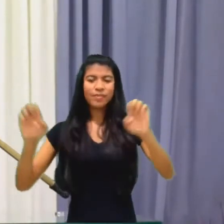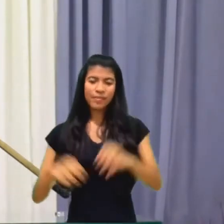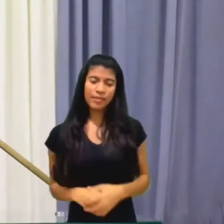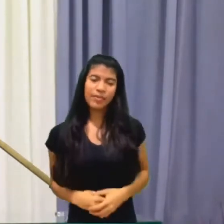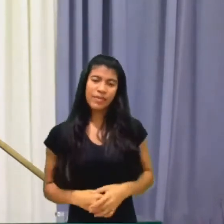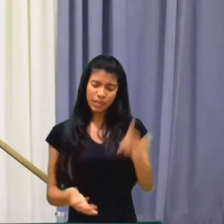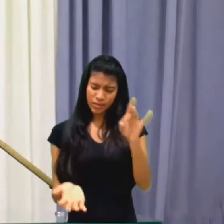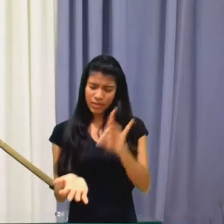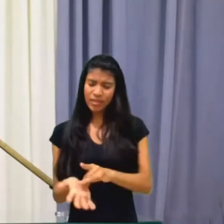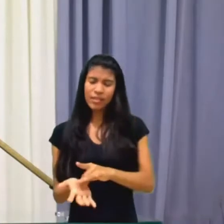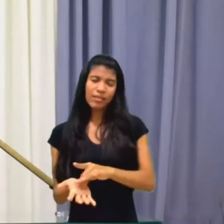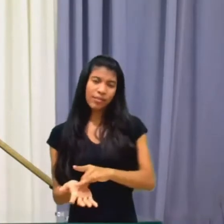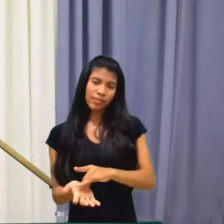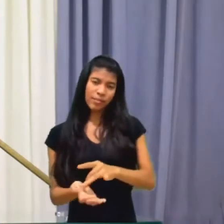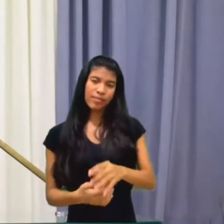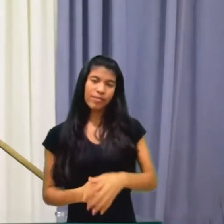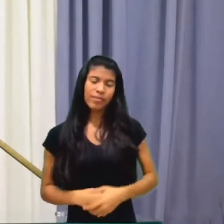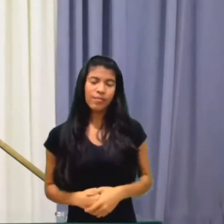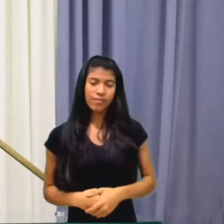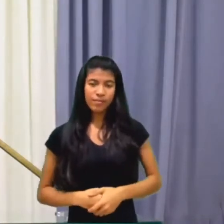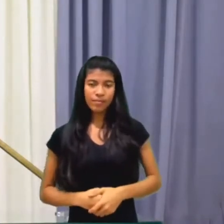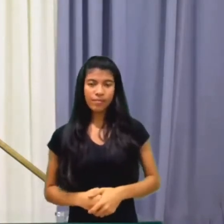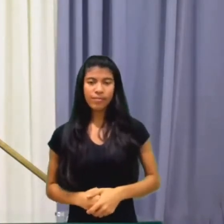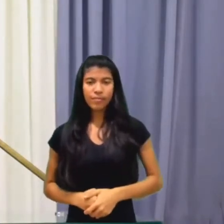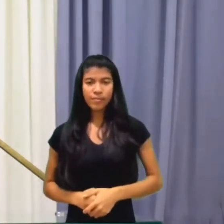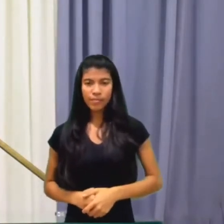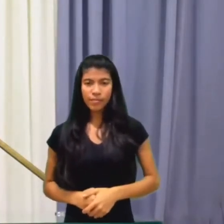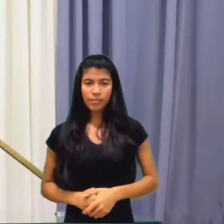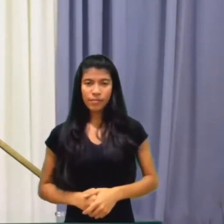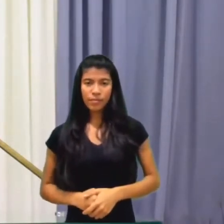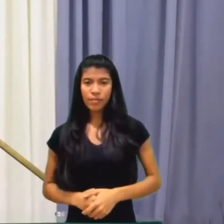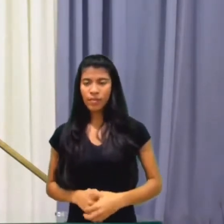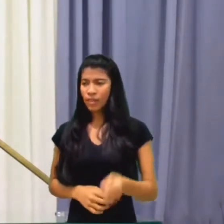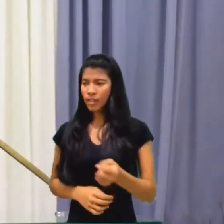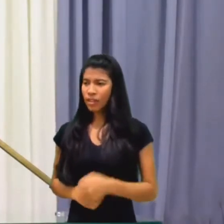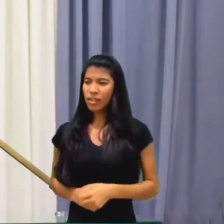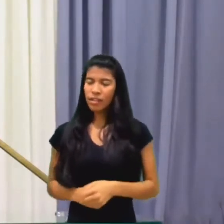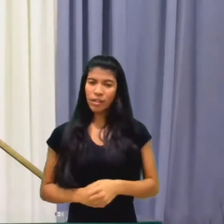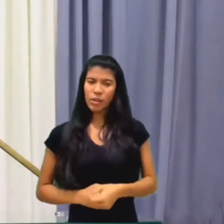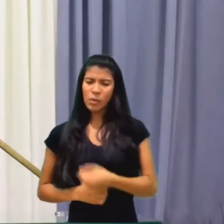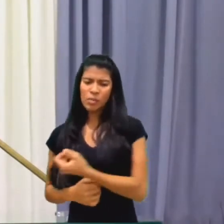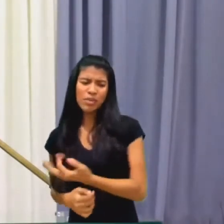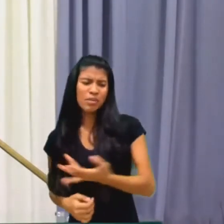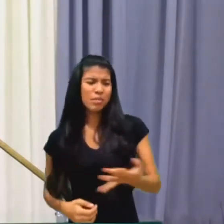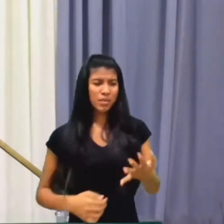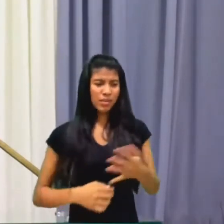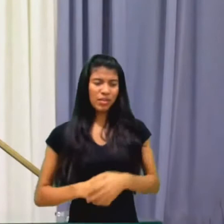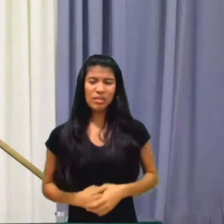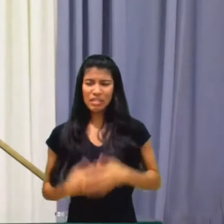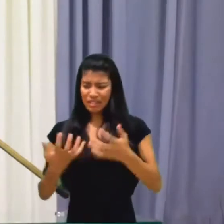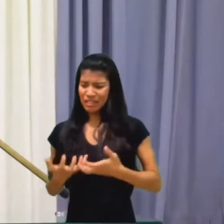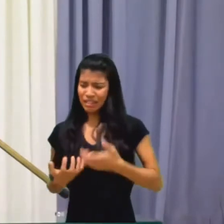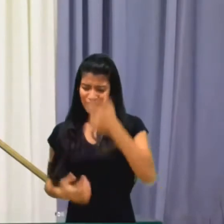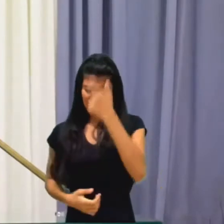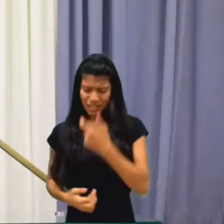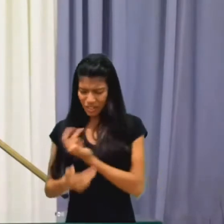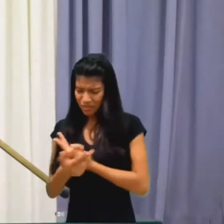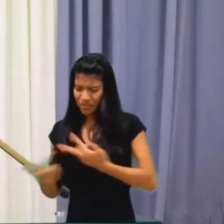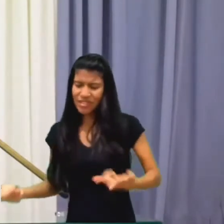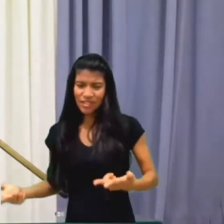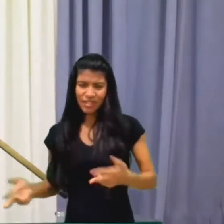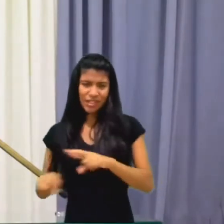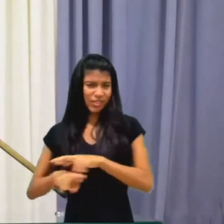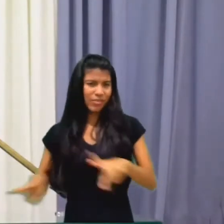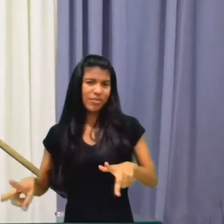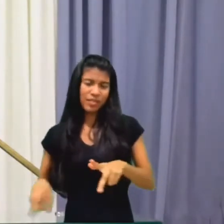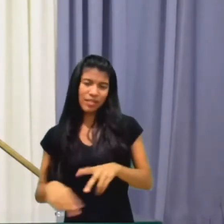voltar a ser igreja. Muita gente hoje faz tudo para não parecer que é da igreja. Se veste de modo